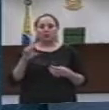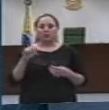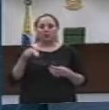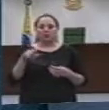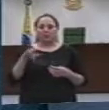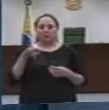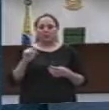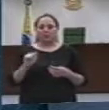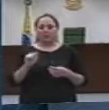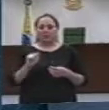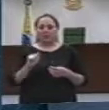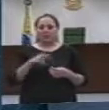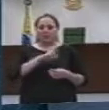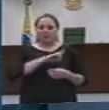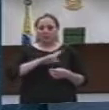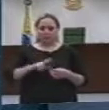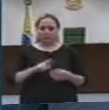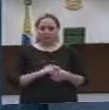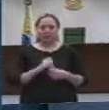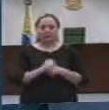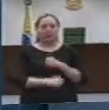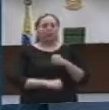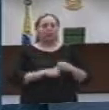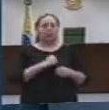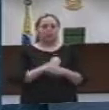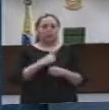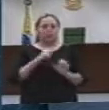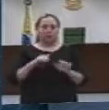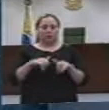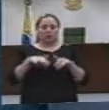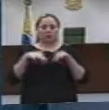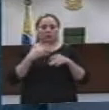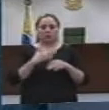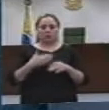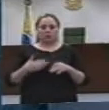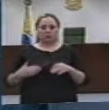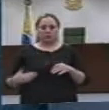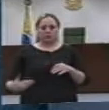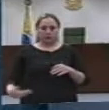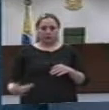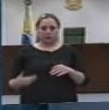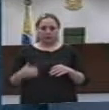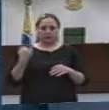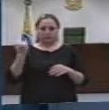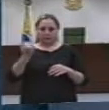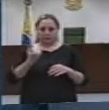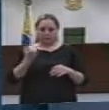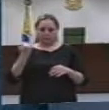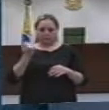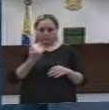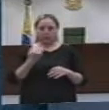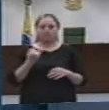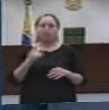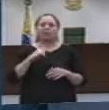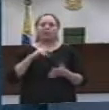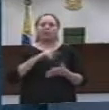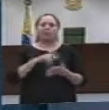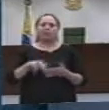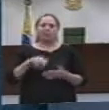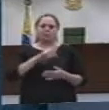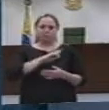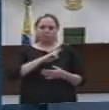vários estudantes iremos ano passado uma audiência importante estado Observatório que vai cidade e várias outras